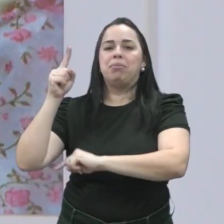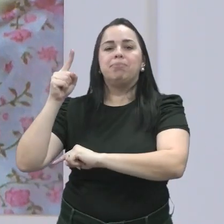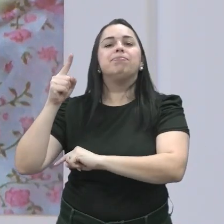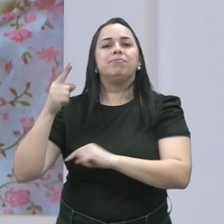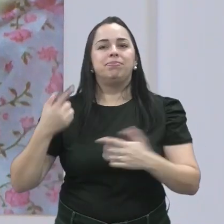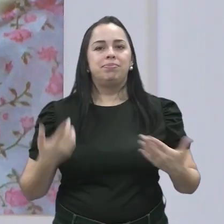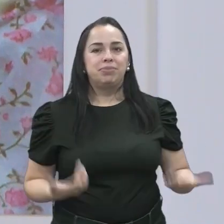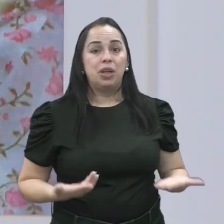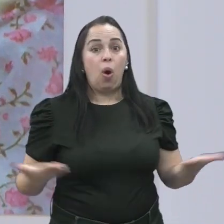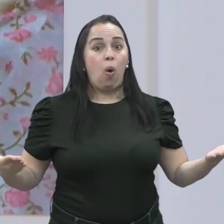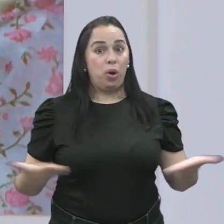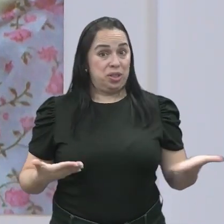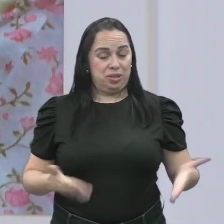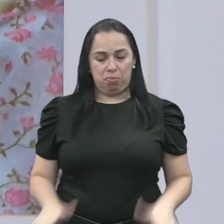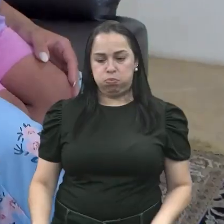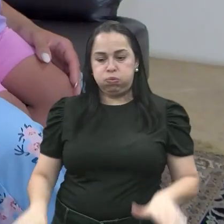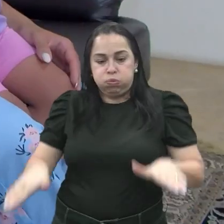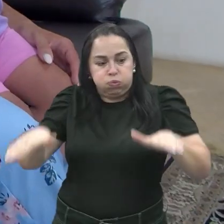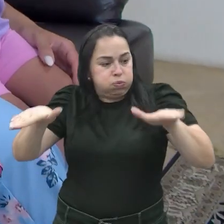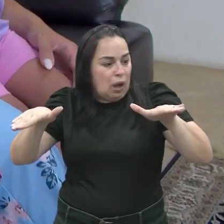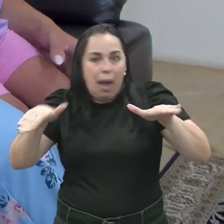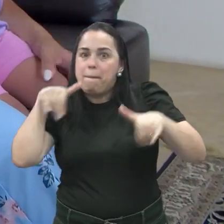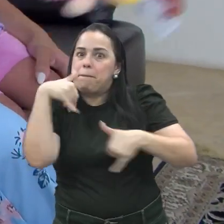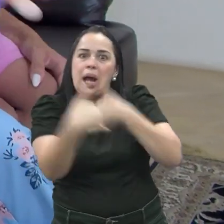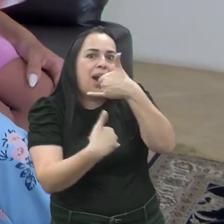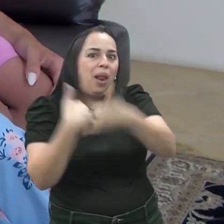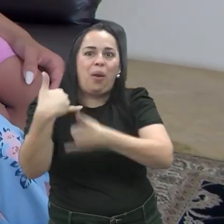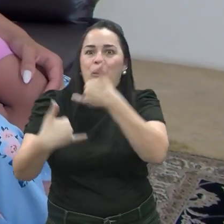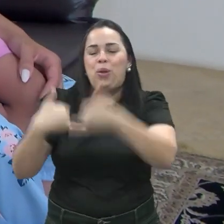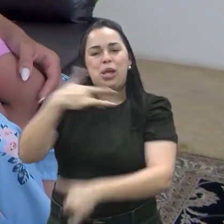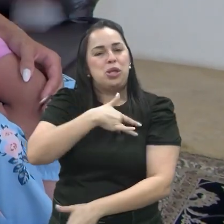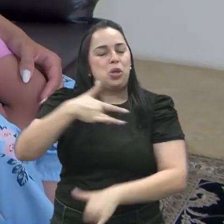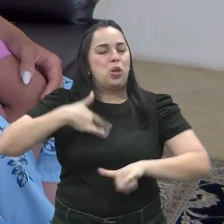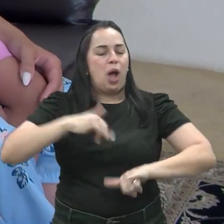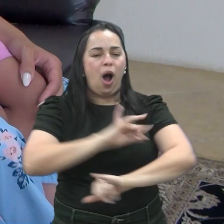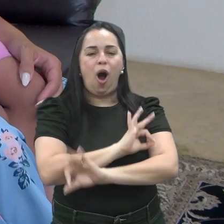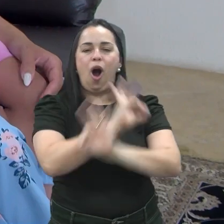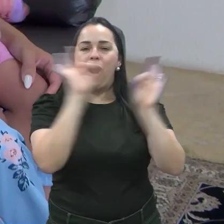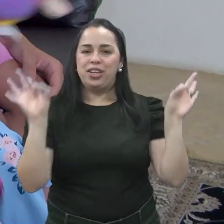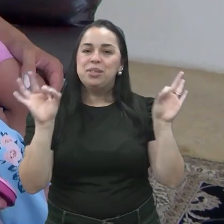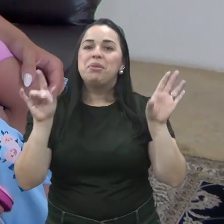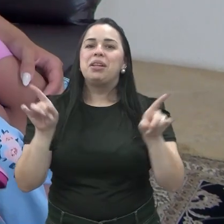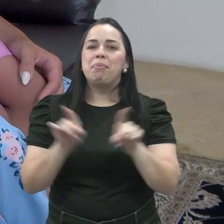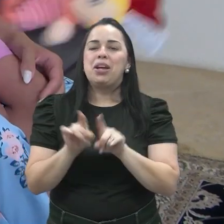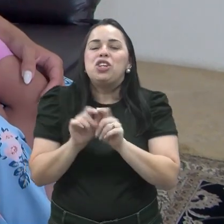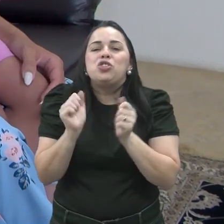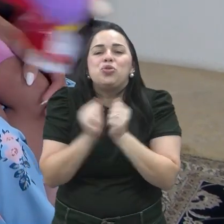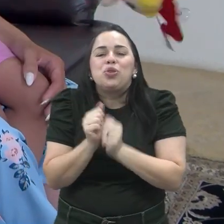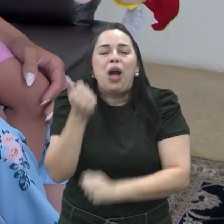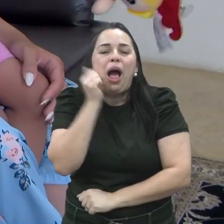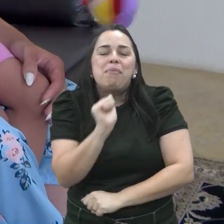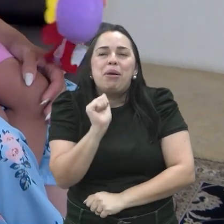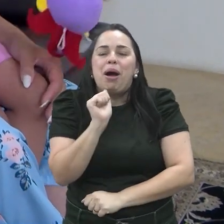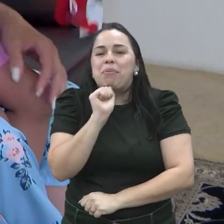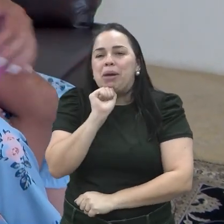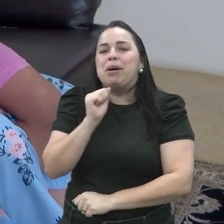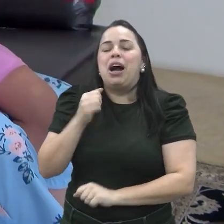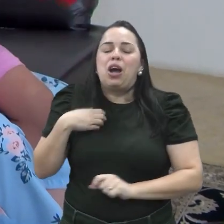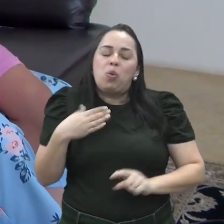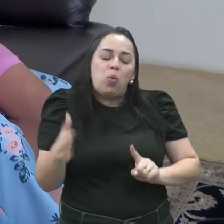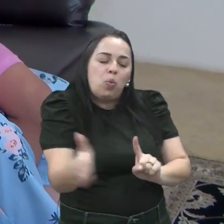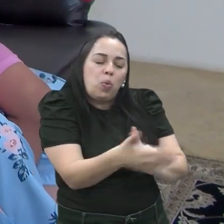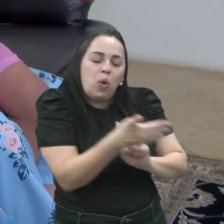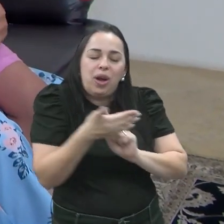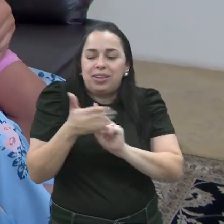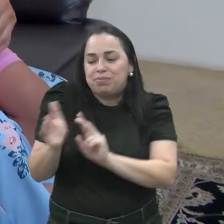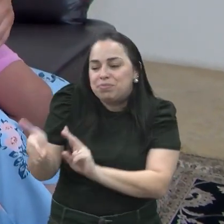venceram os dias difíceis na UTI. Hoje, vivem a infância cheias de saúde e rodeadas de amor. Um exemplo de